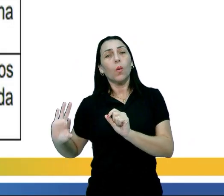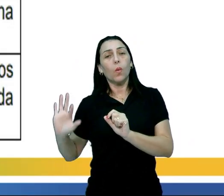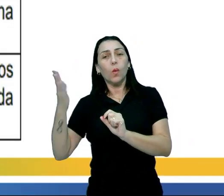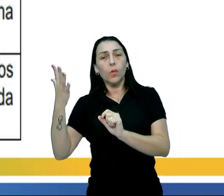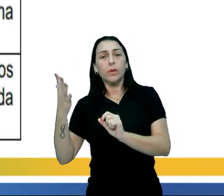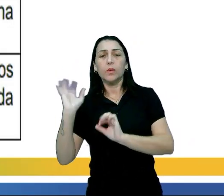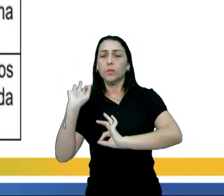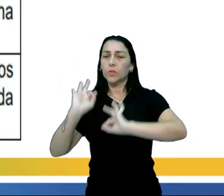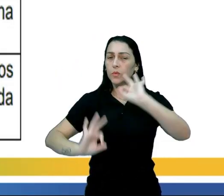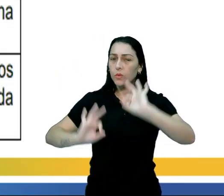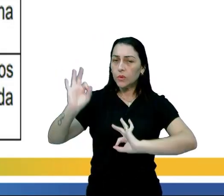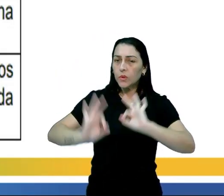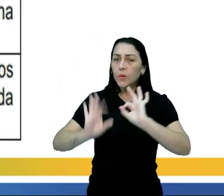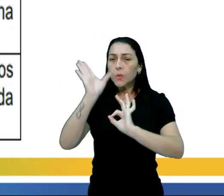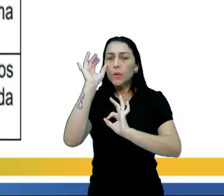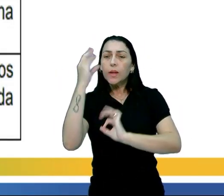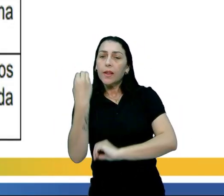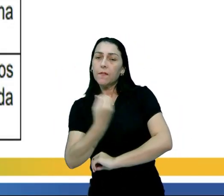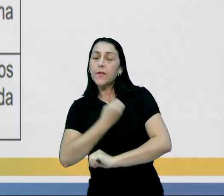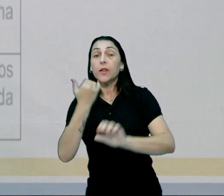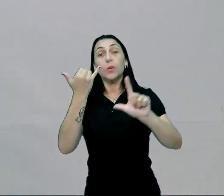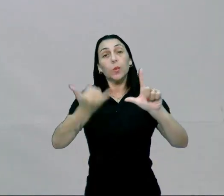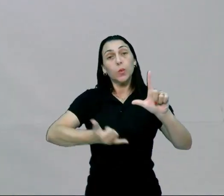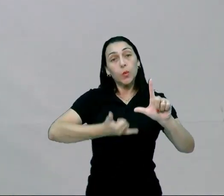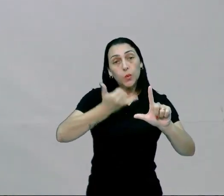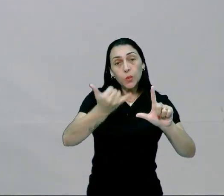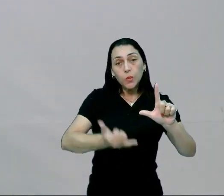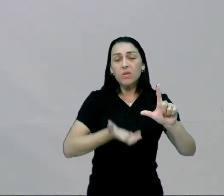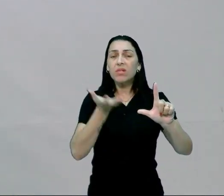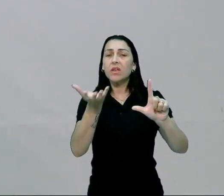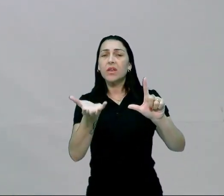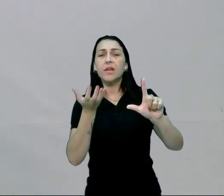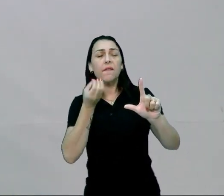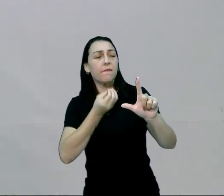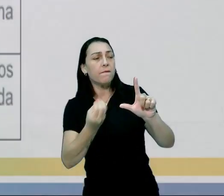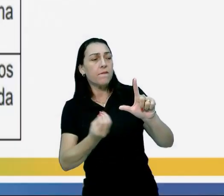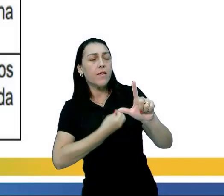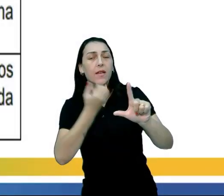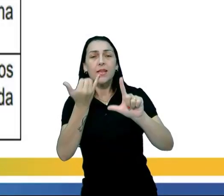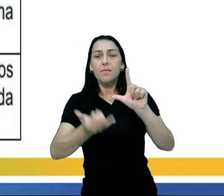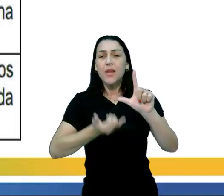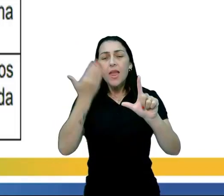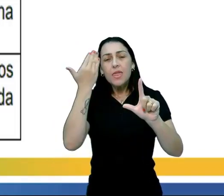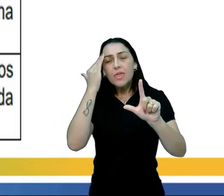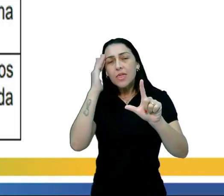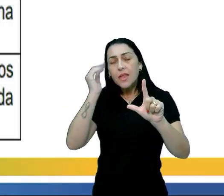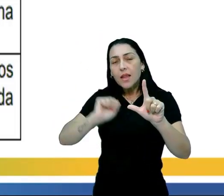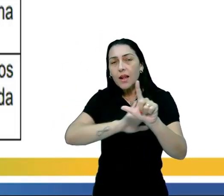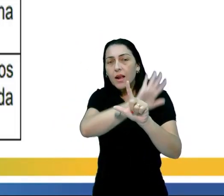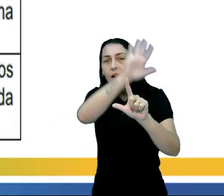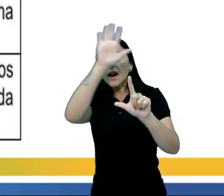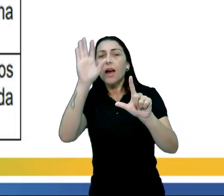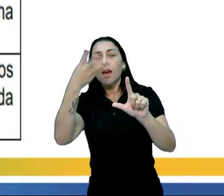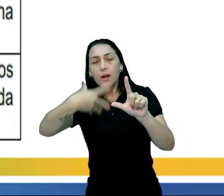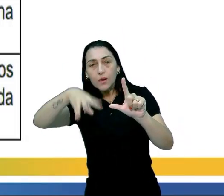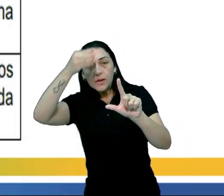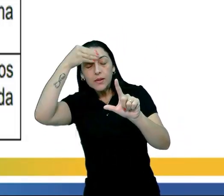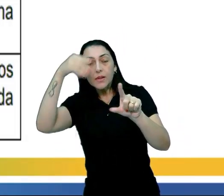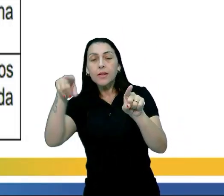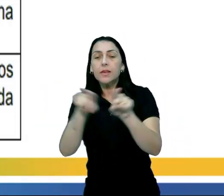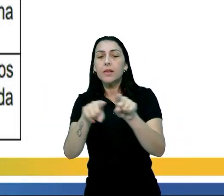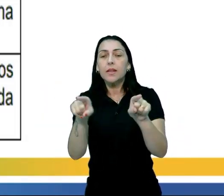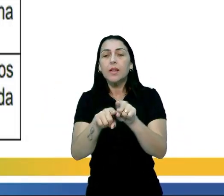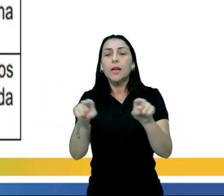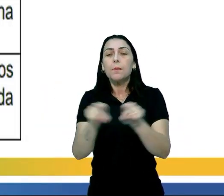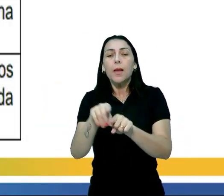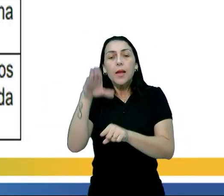direcionamento da construção, interesse na vivência lúdica, porque aqui a gente quer vivenciar, se divertir, compreender e assimilar, e também está submetidos